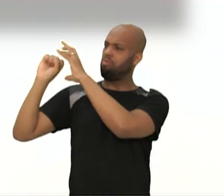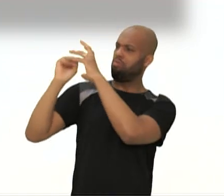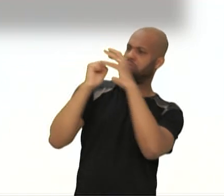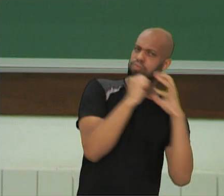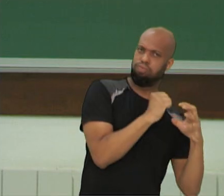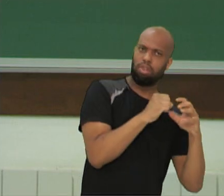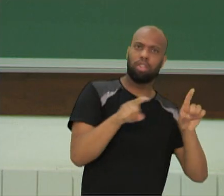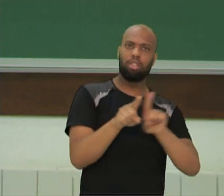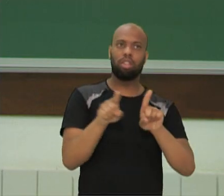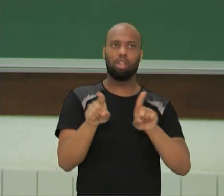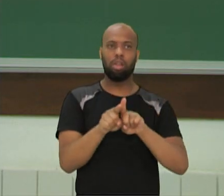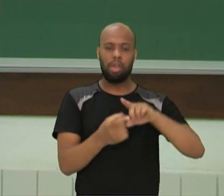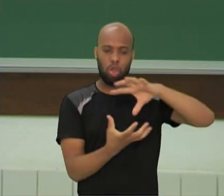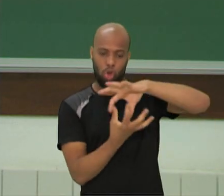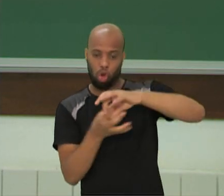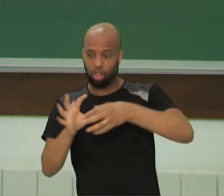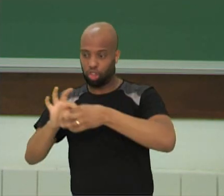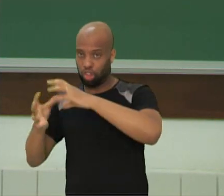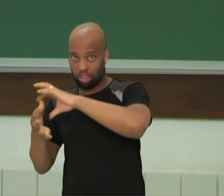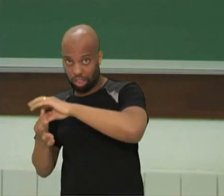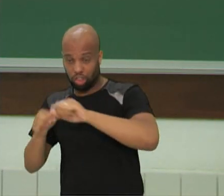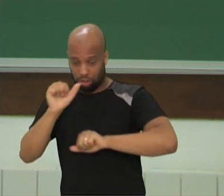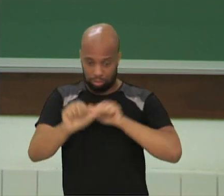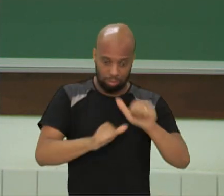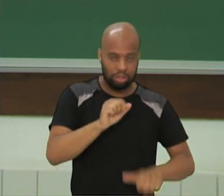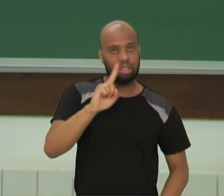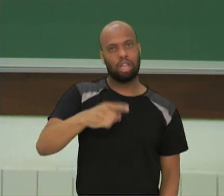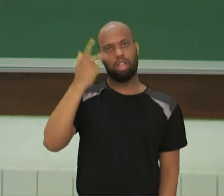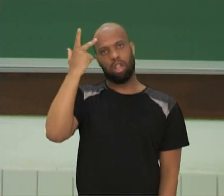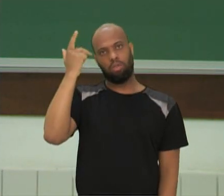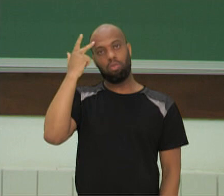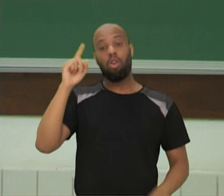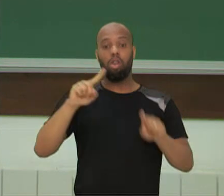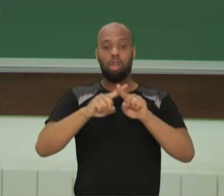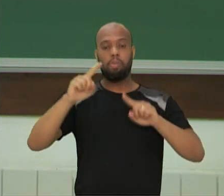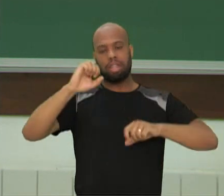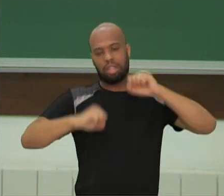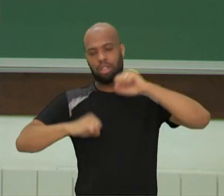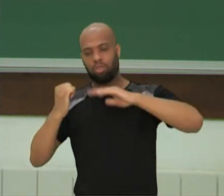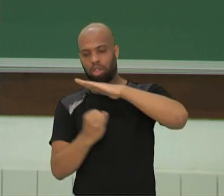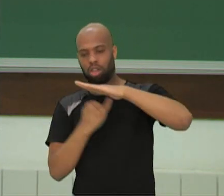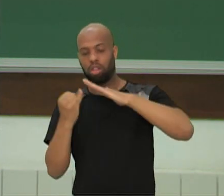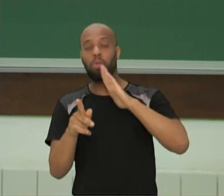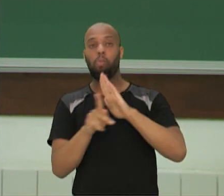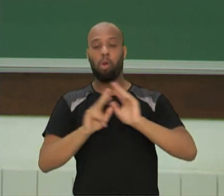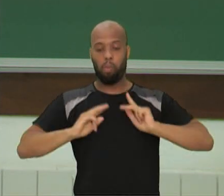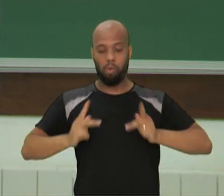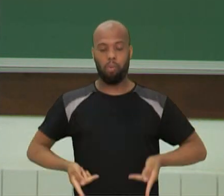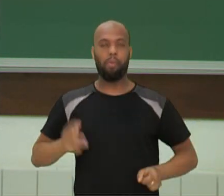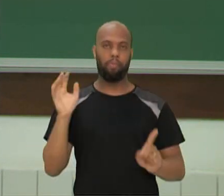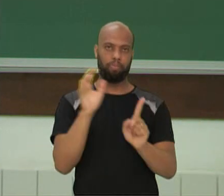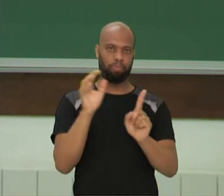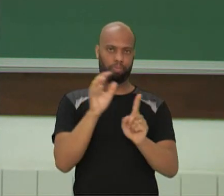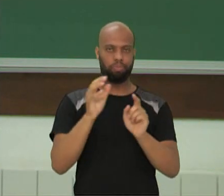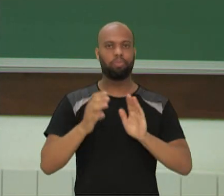deriva continental são fenômenos naturais. Já a industrialização é um processo antrópico criado pelo ser humano. E agora,